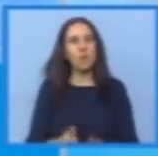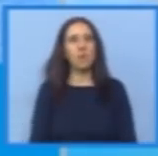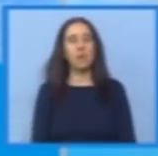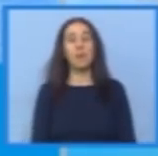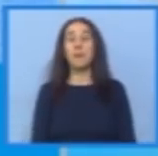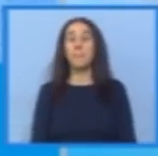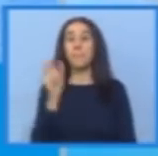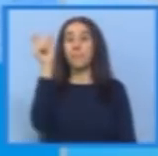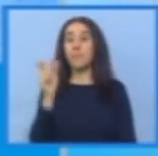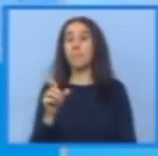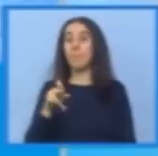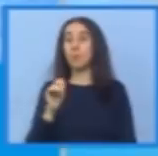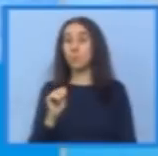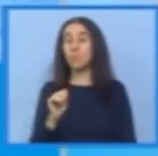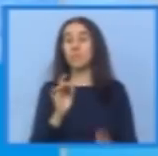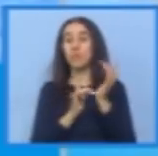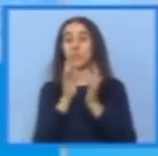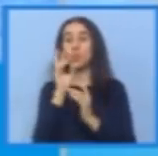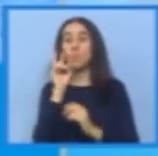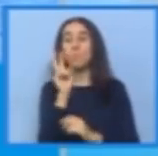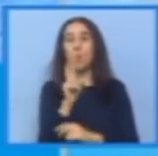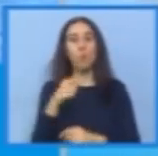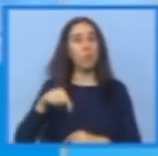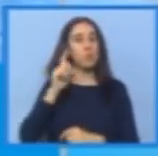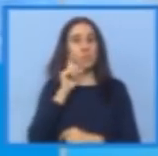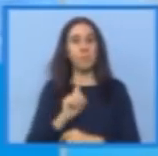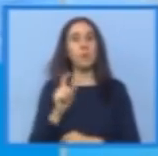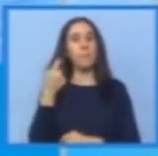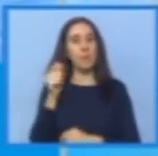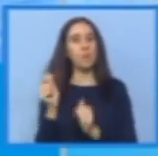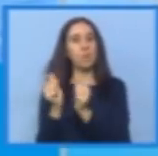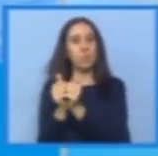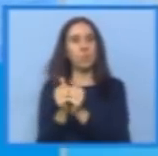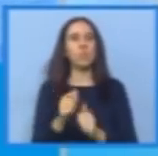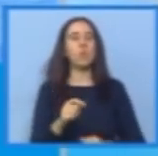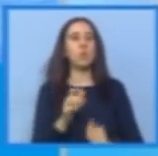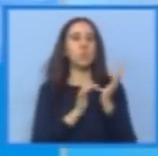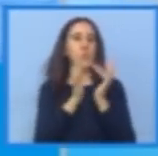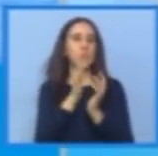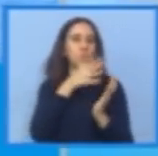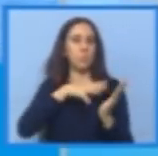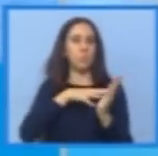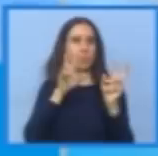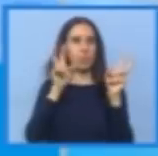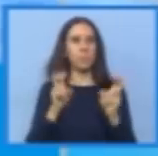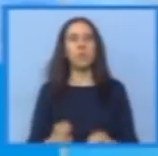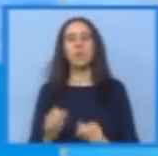Marcos, nós não sabemos se ele viu Jesus. Marcos andou com Pedro. Os testemunhos, pelo menos, acerca de Jesus, não é? Andou com Paulo, sim.